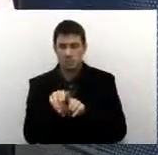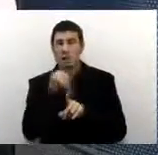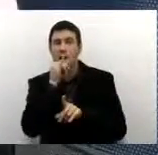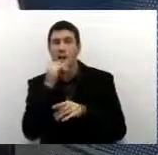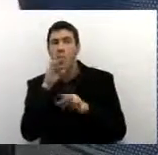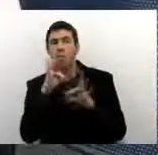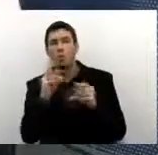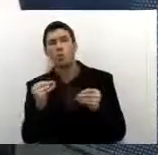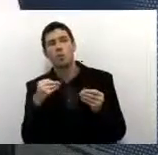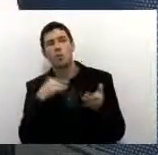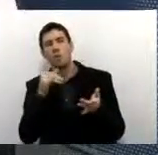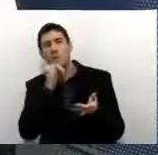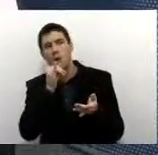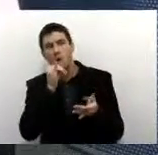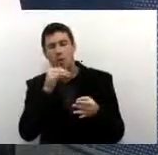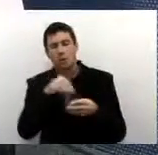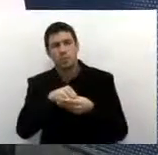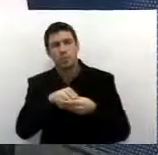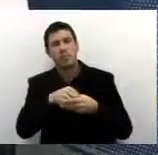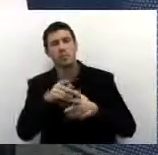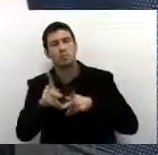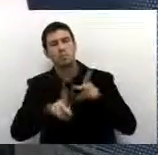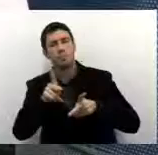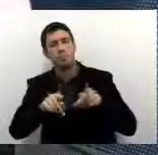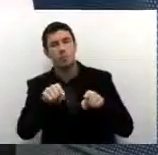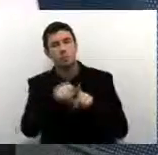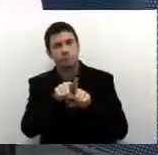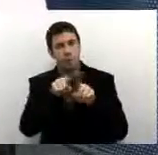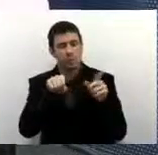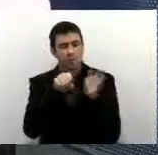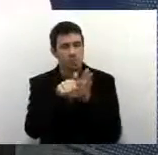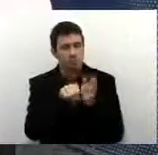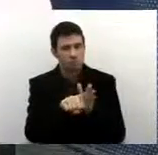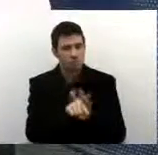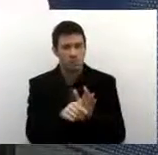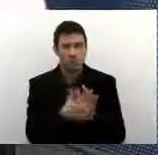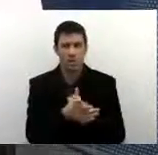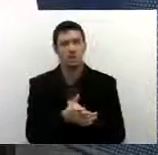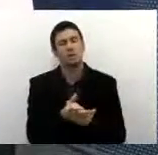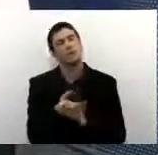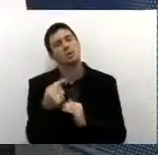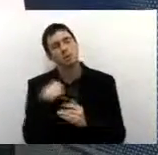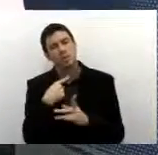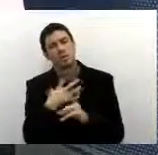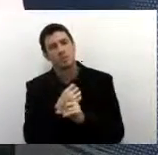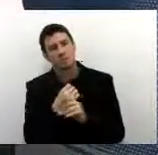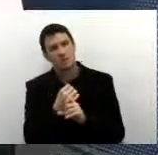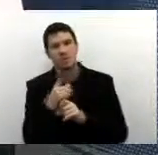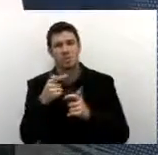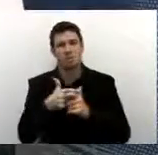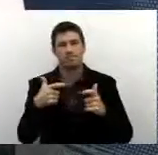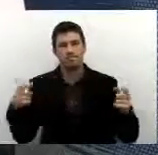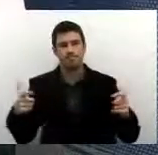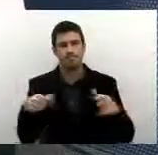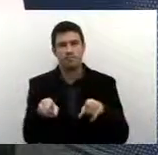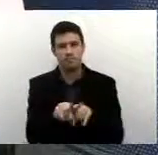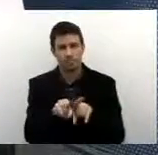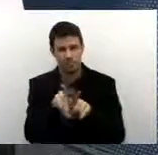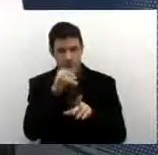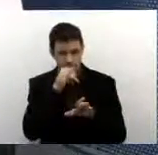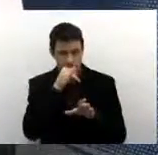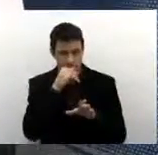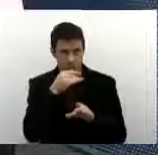olho do povo para que possa fiscalizar, questionar e esclarecer algumas coisas. Até porque o orçamento da cidade é bem grande, para o ano que vem aí deve ser em torno